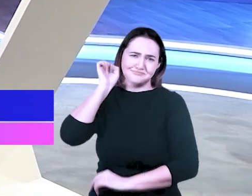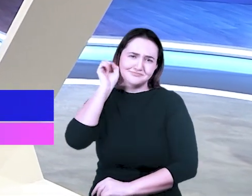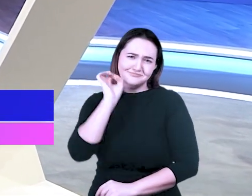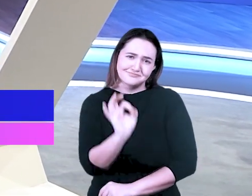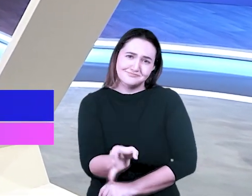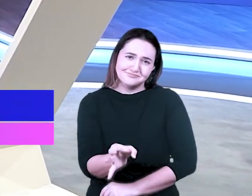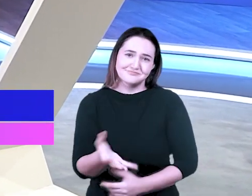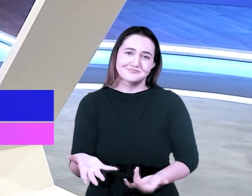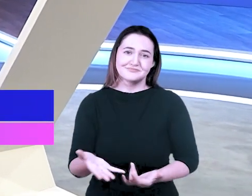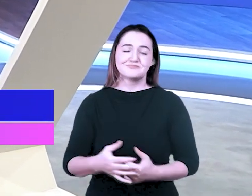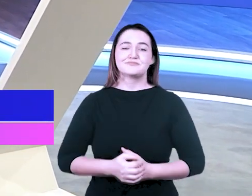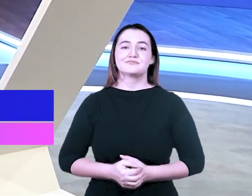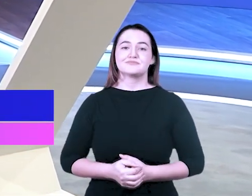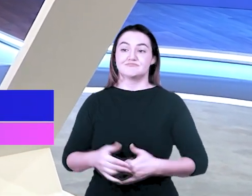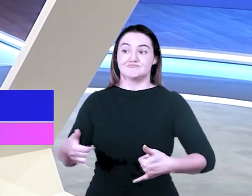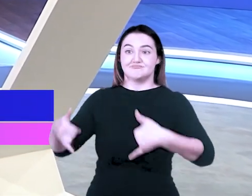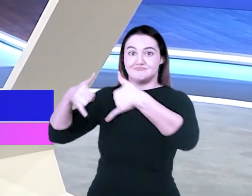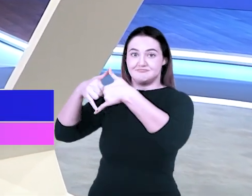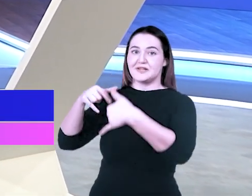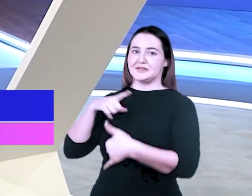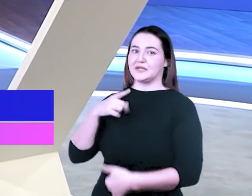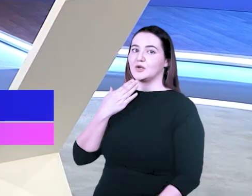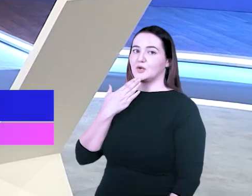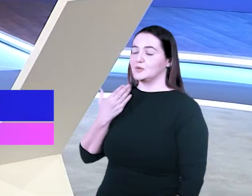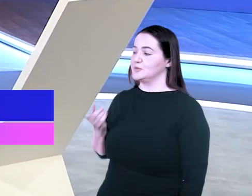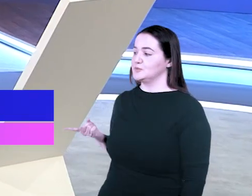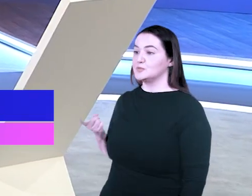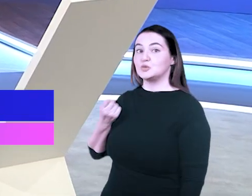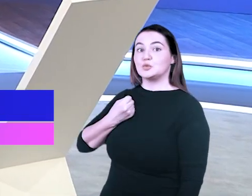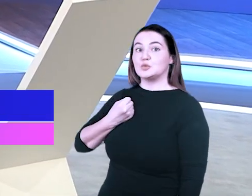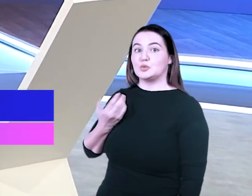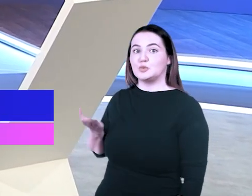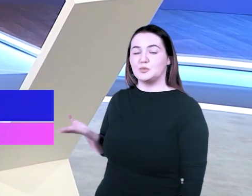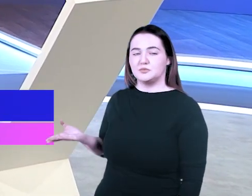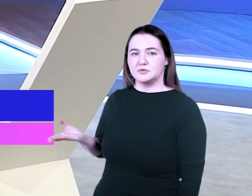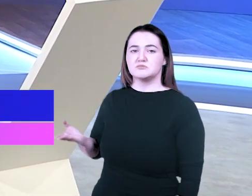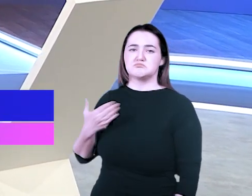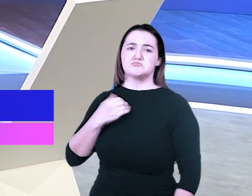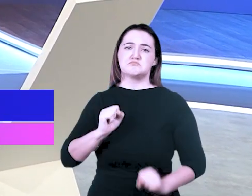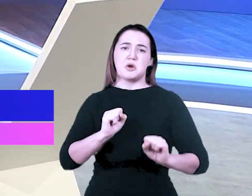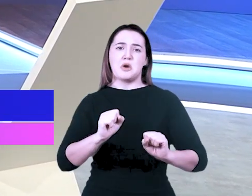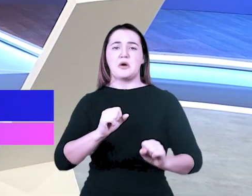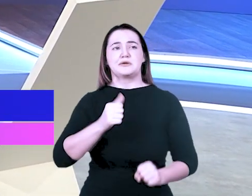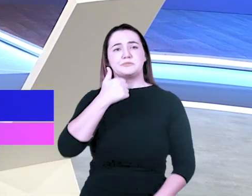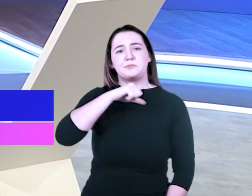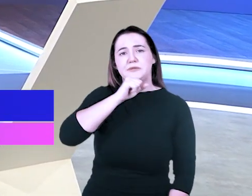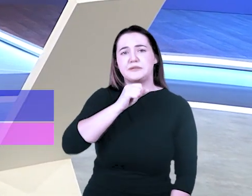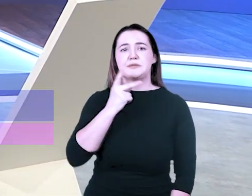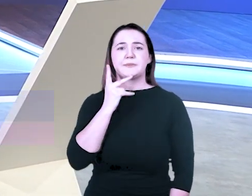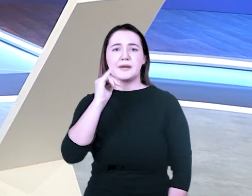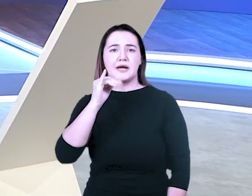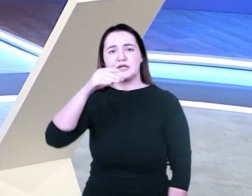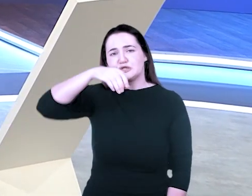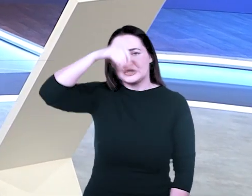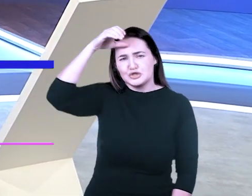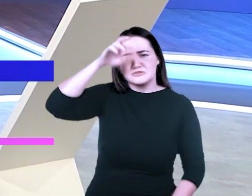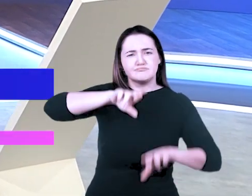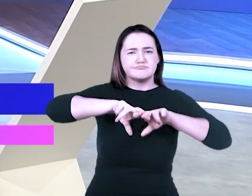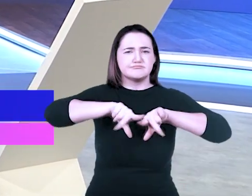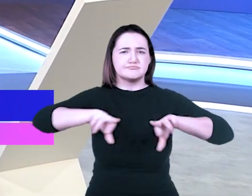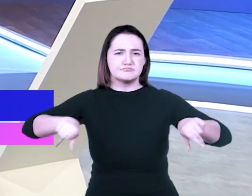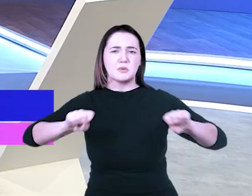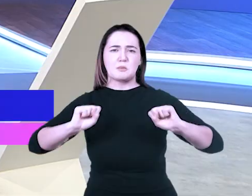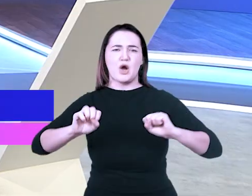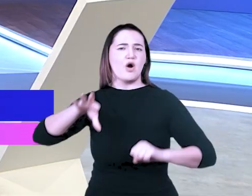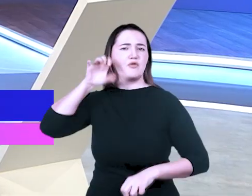27 31 21. Vou repetir, 12 21 27 31 21. Ou você pode ir no